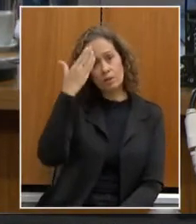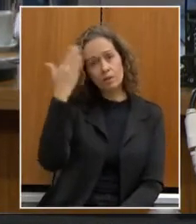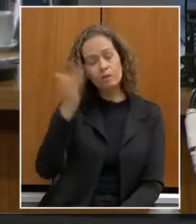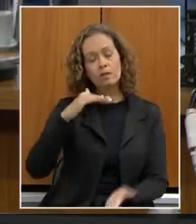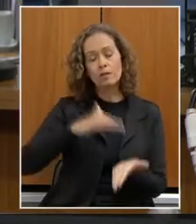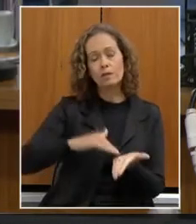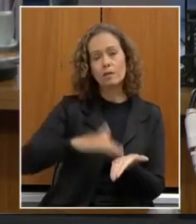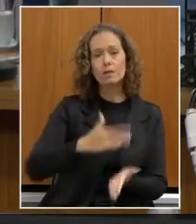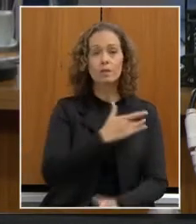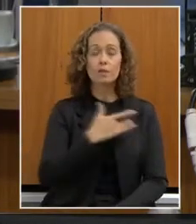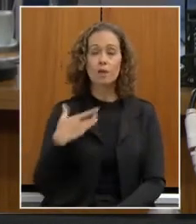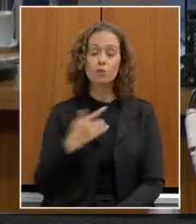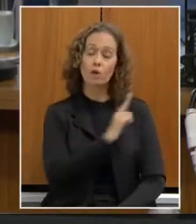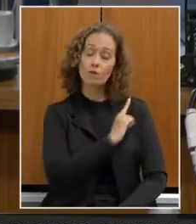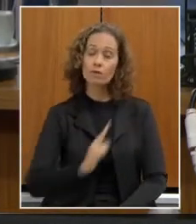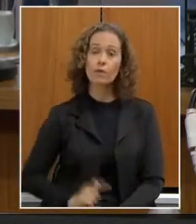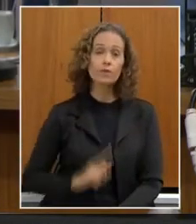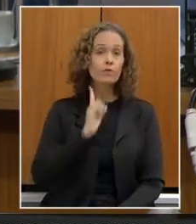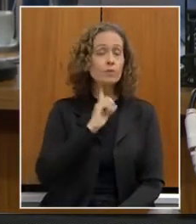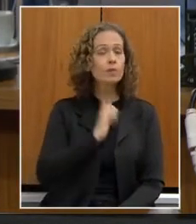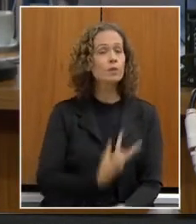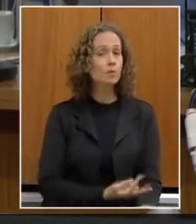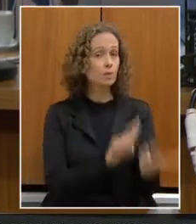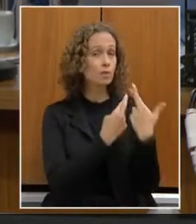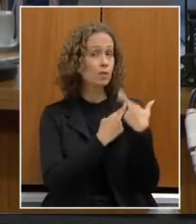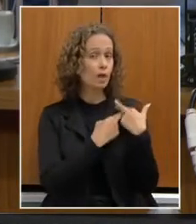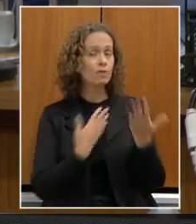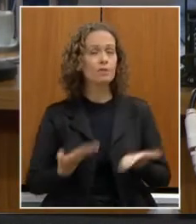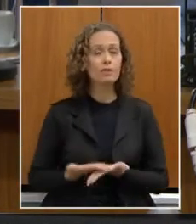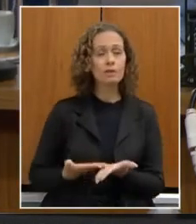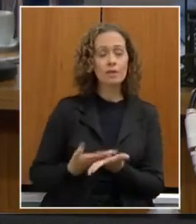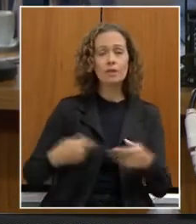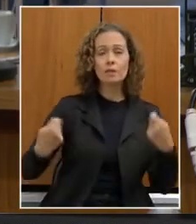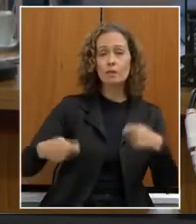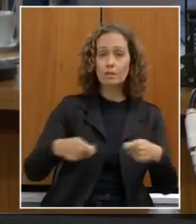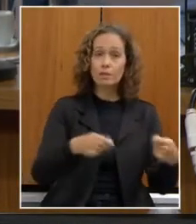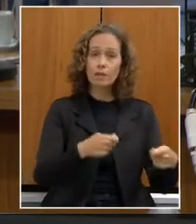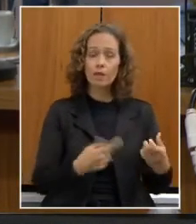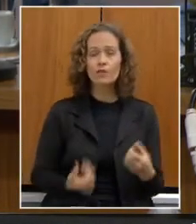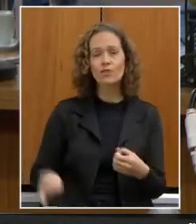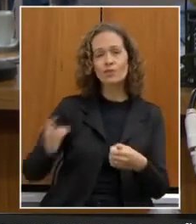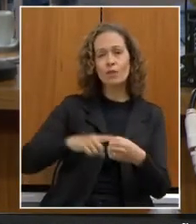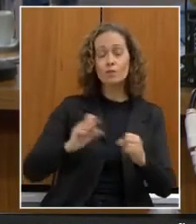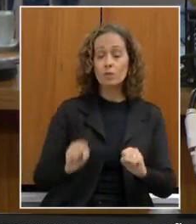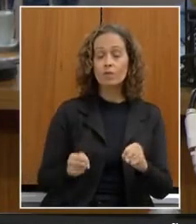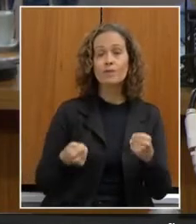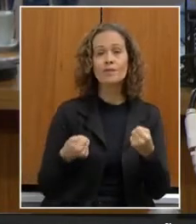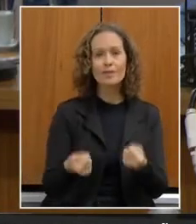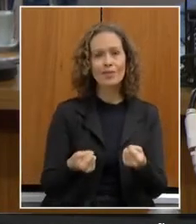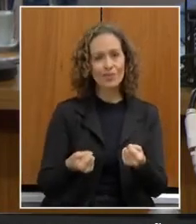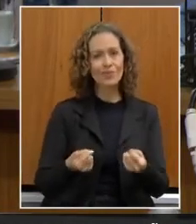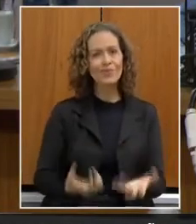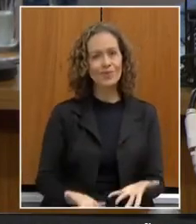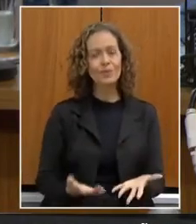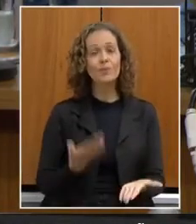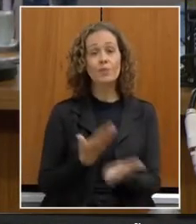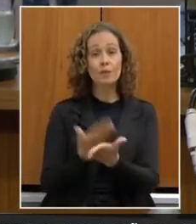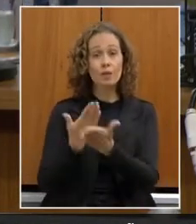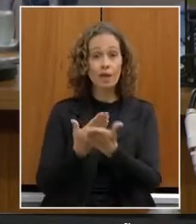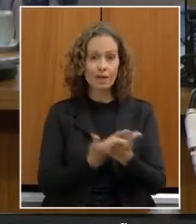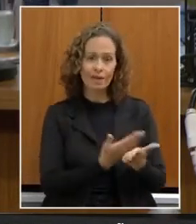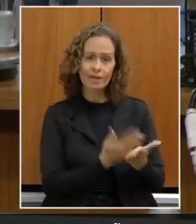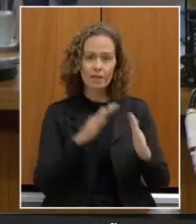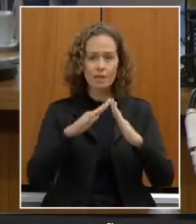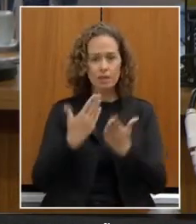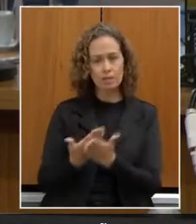Saúde ao governo de Minas pela responsabilidade com que tem tratado a necessidade do retorno seguro às aulas no nosso estado na última sexta